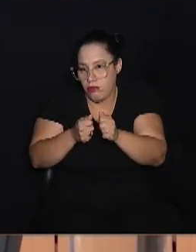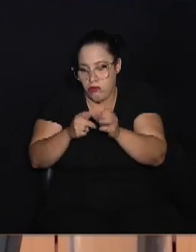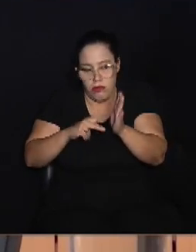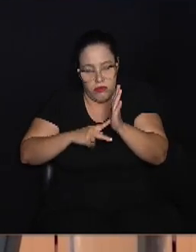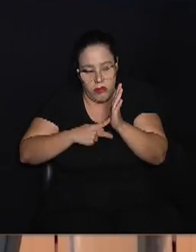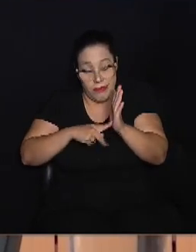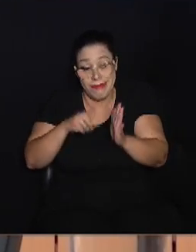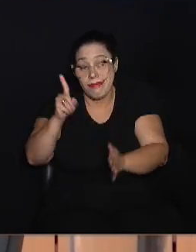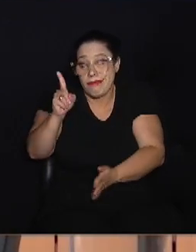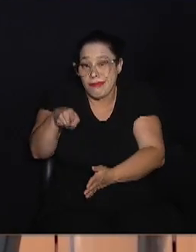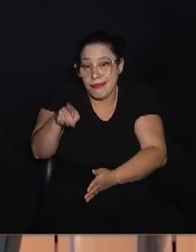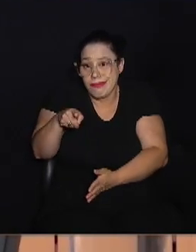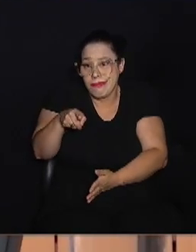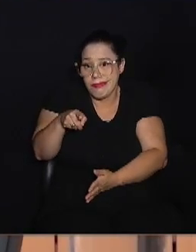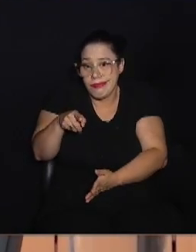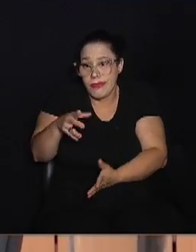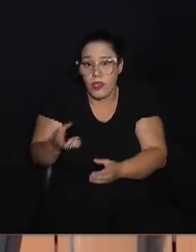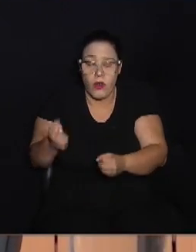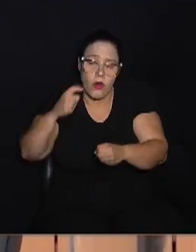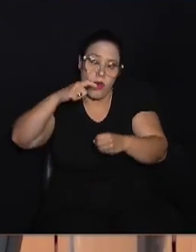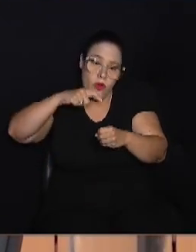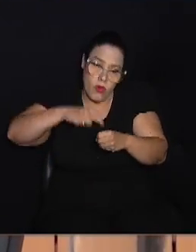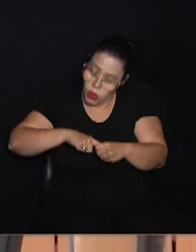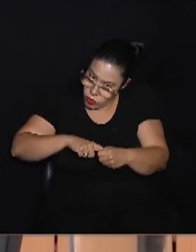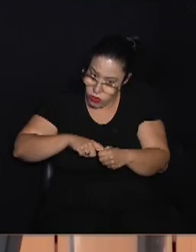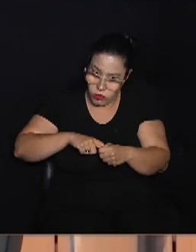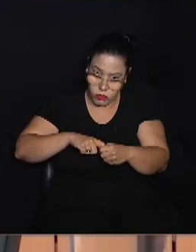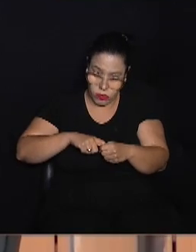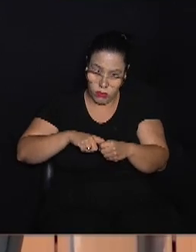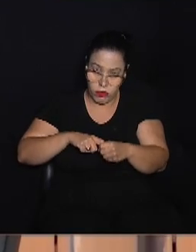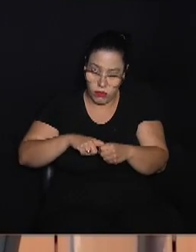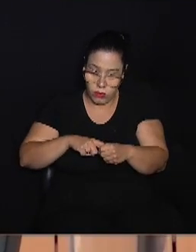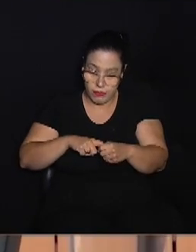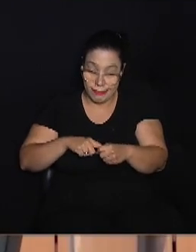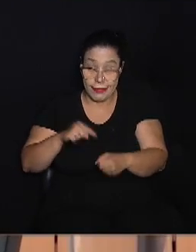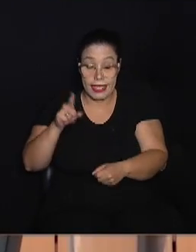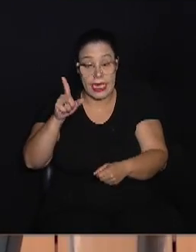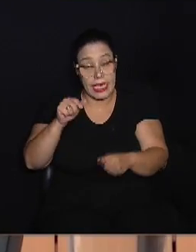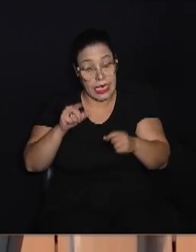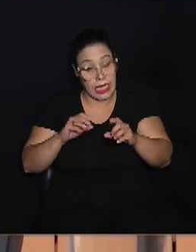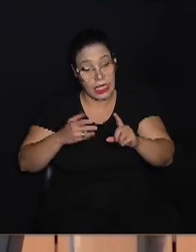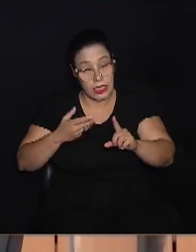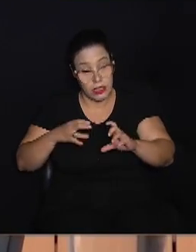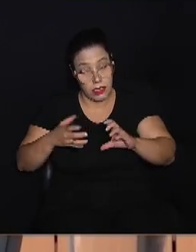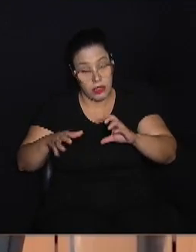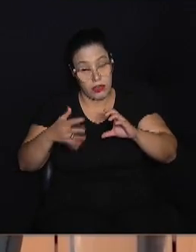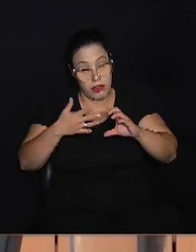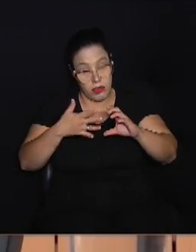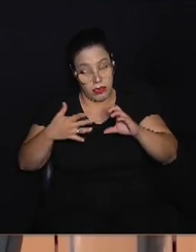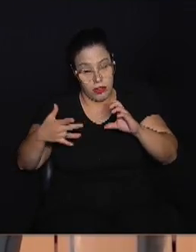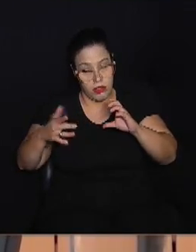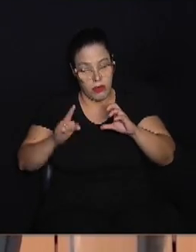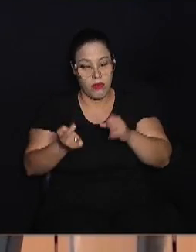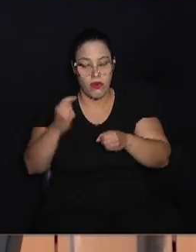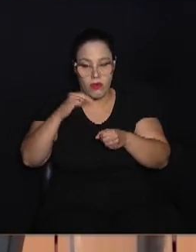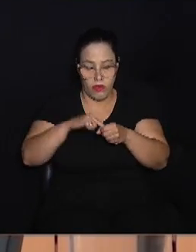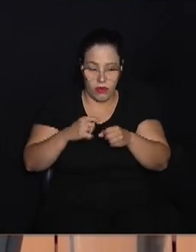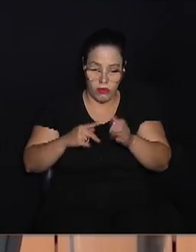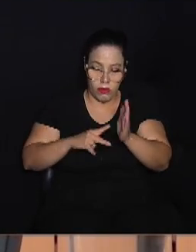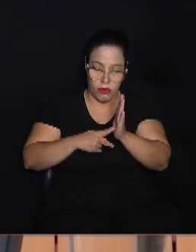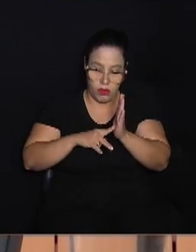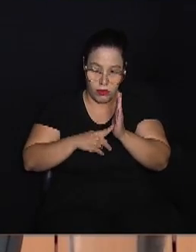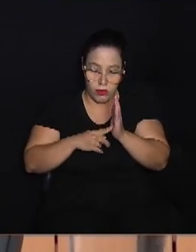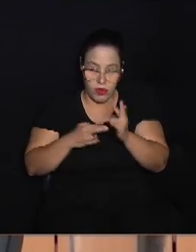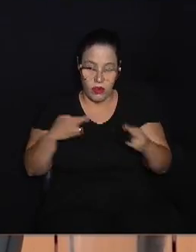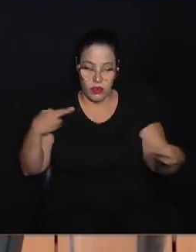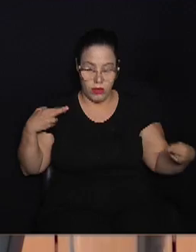é isso. A retomada do sindicato tinha essas características, de voltar a ser um sindicato que tem